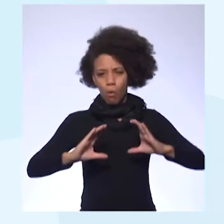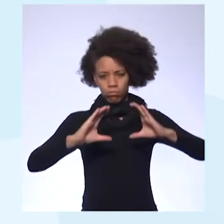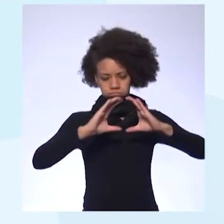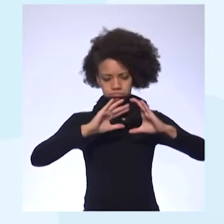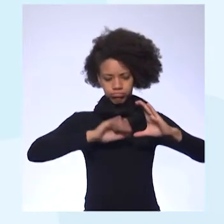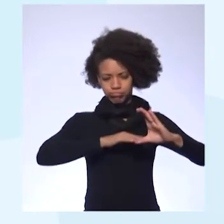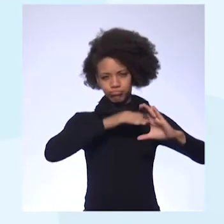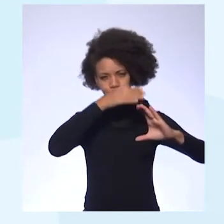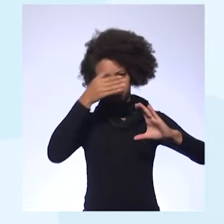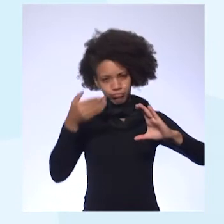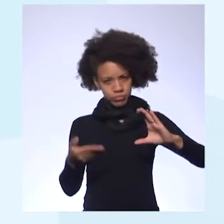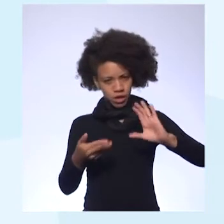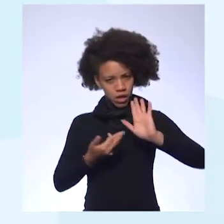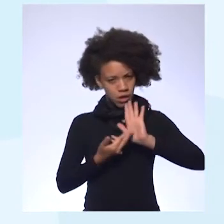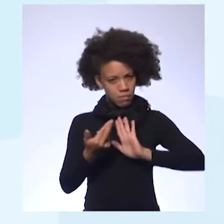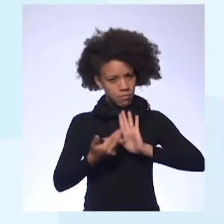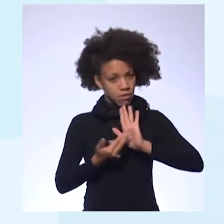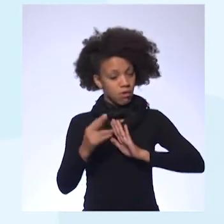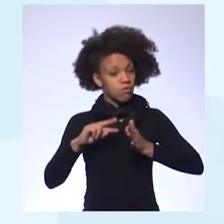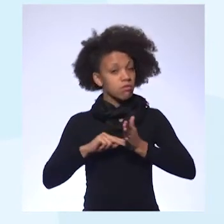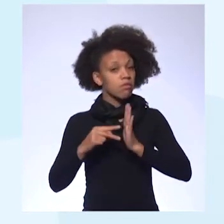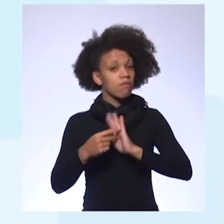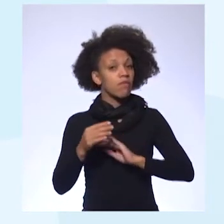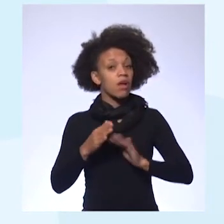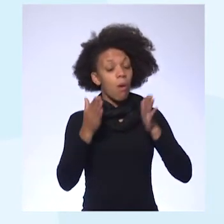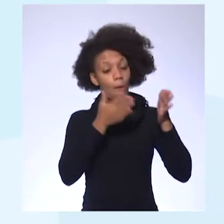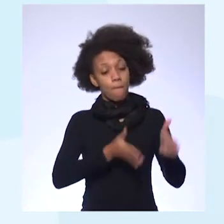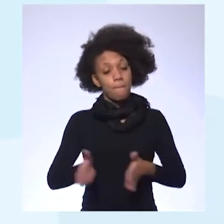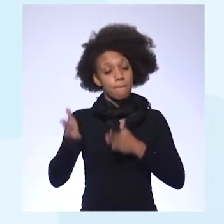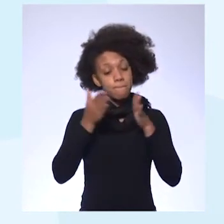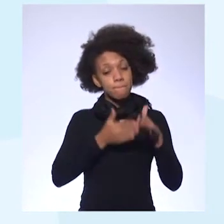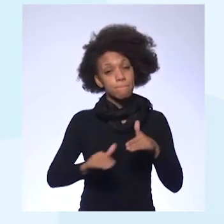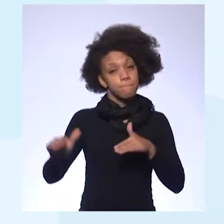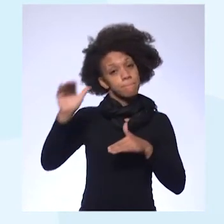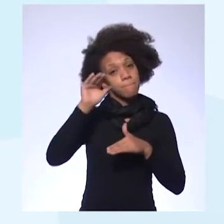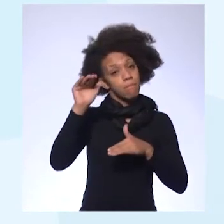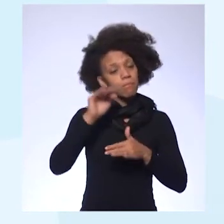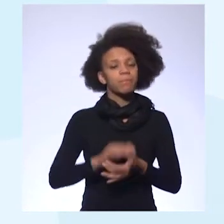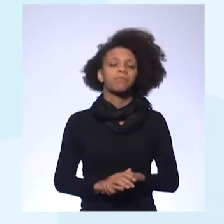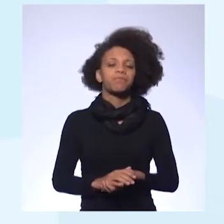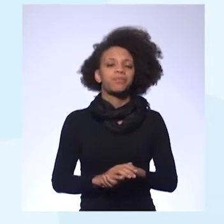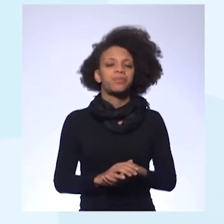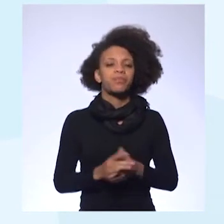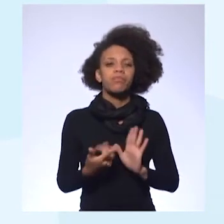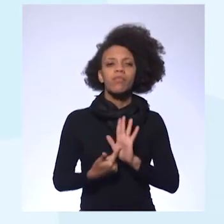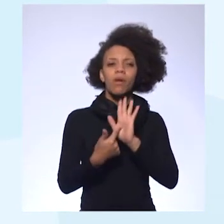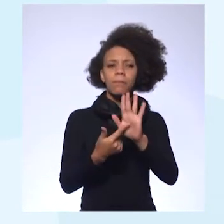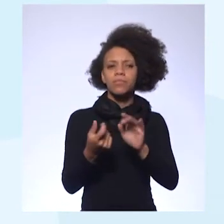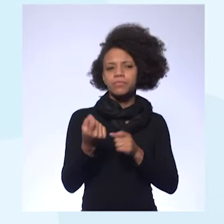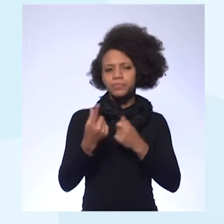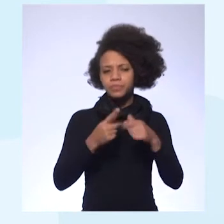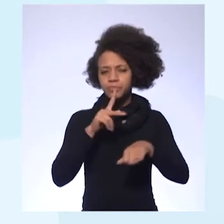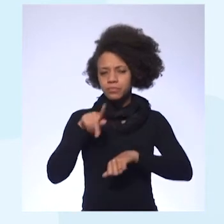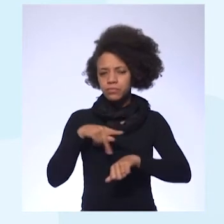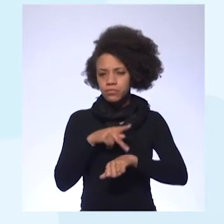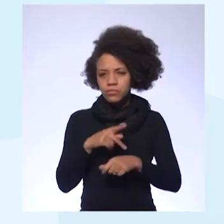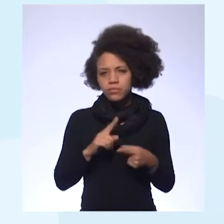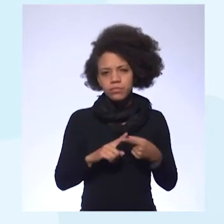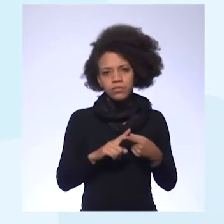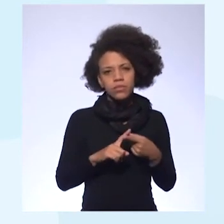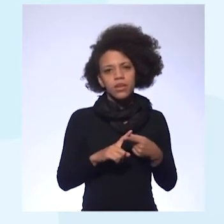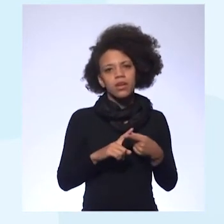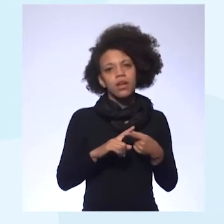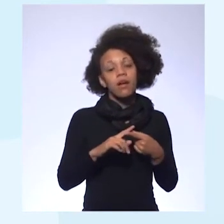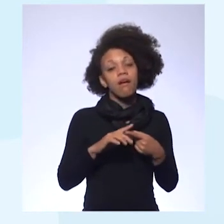isso significa uma maior produção aí. Destaque, né, para alguns países como